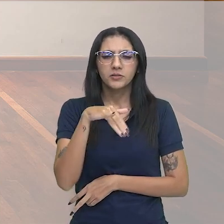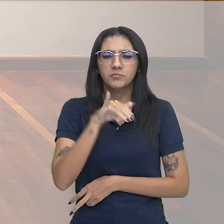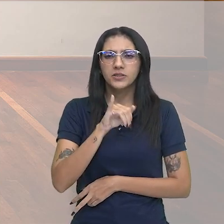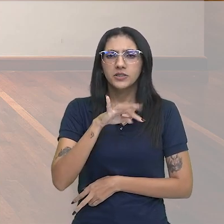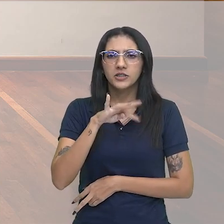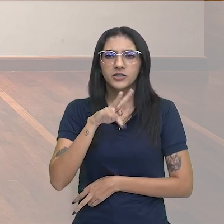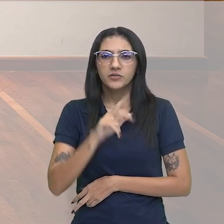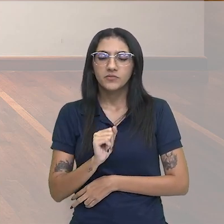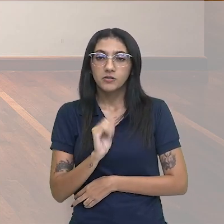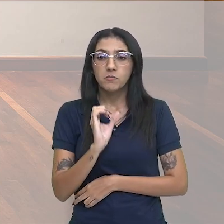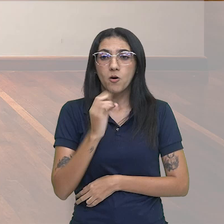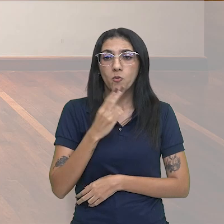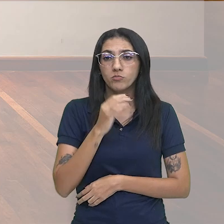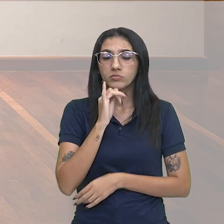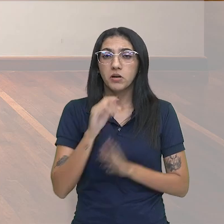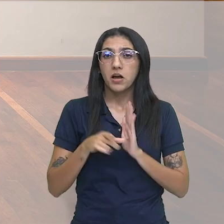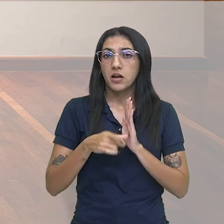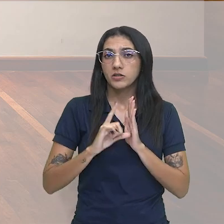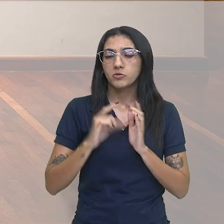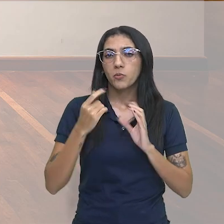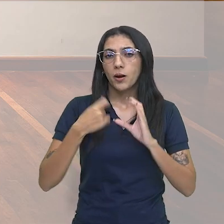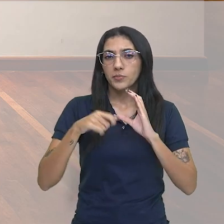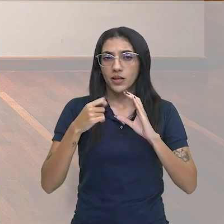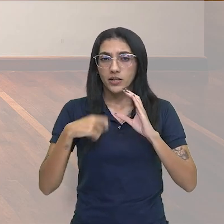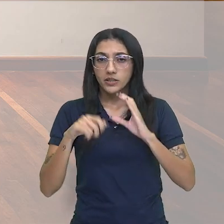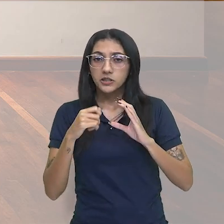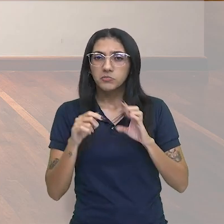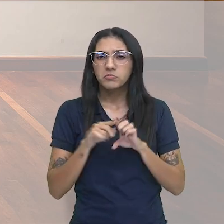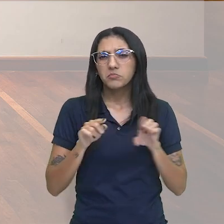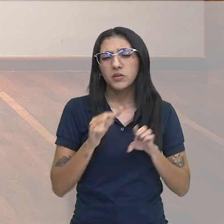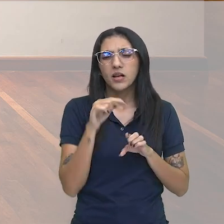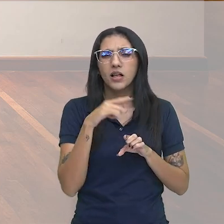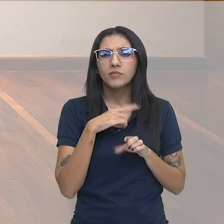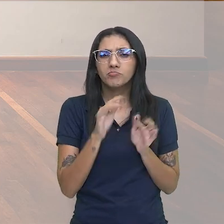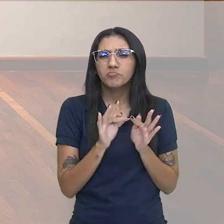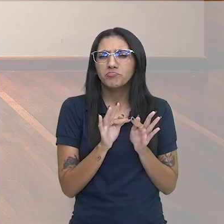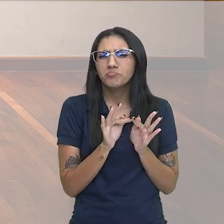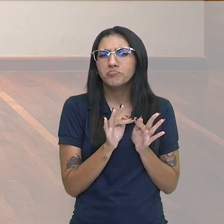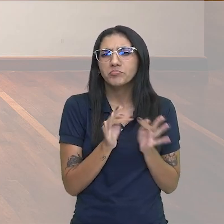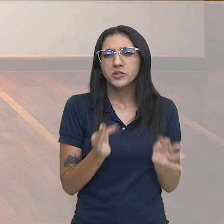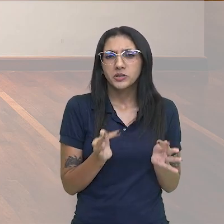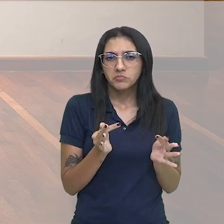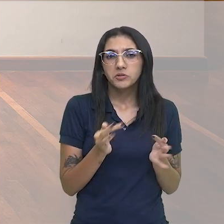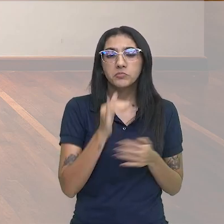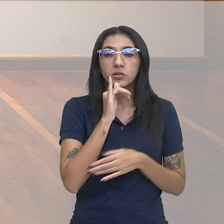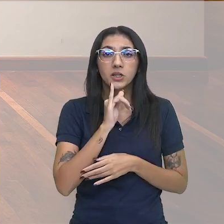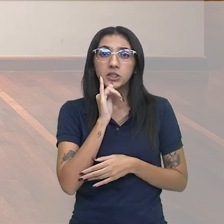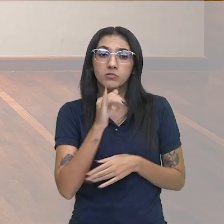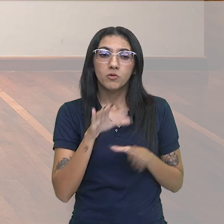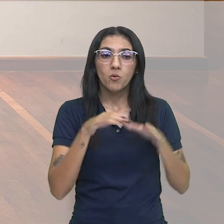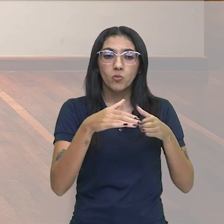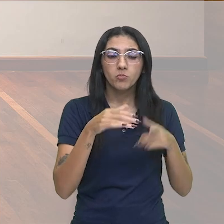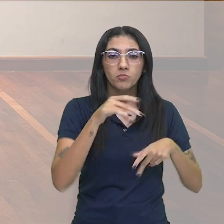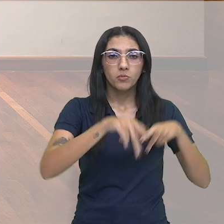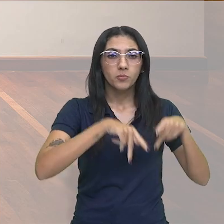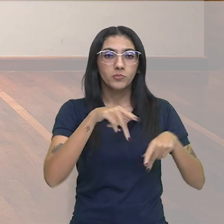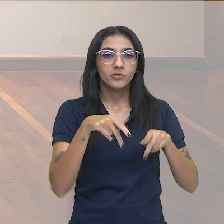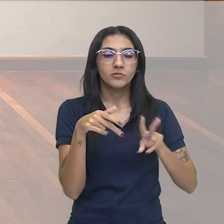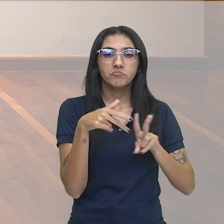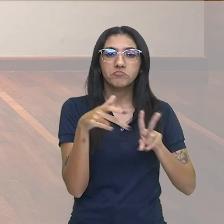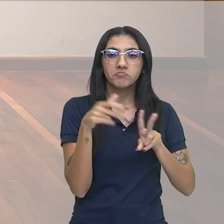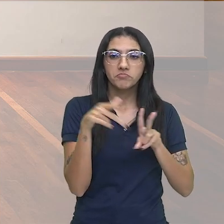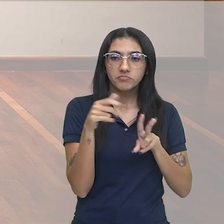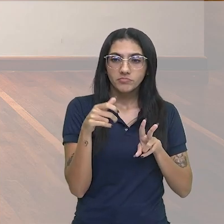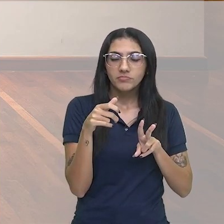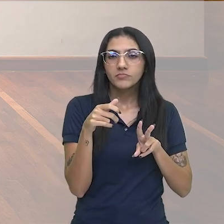ou pré-capitalistas, consideradas mais simples, como, por exemplo, as tribos indígenas, onde a divisão